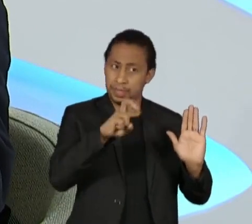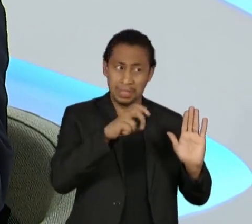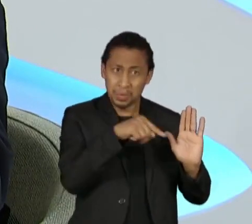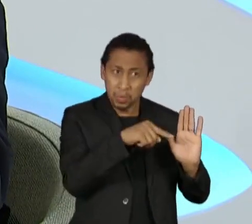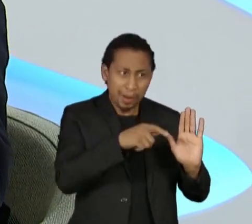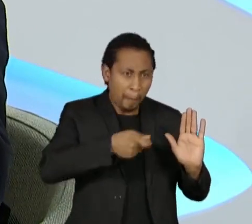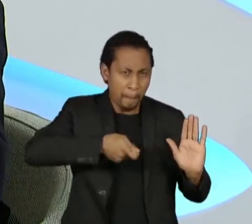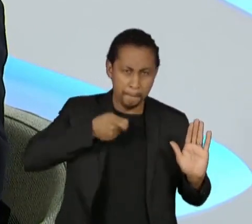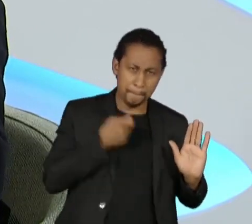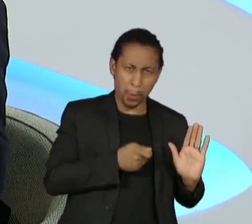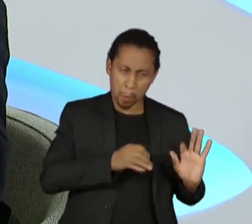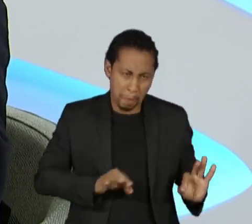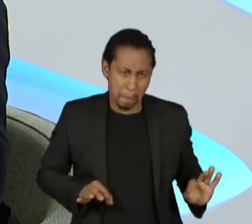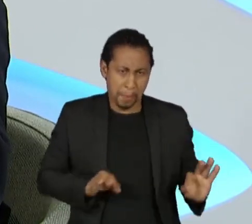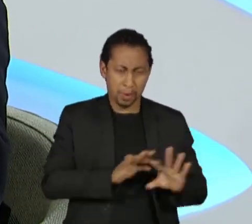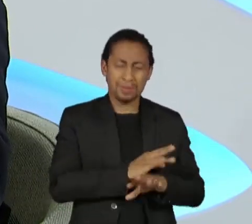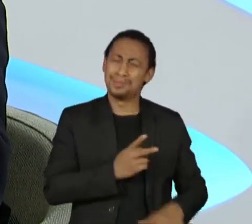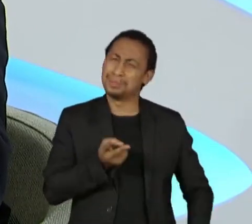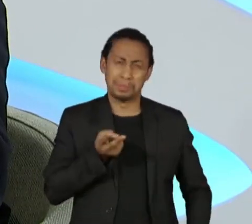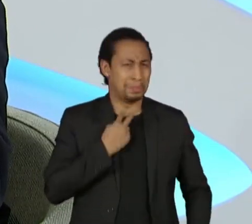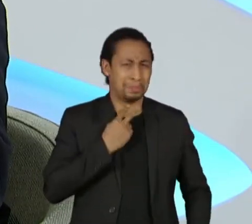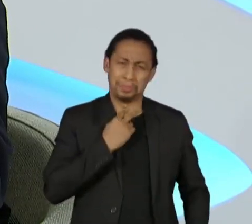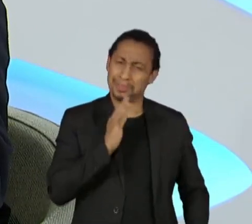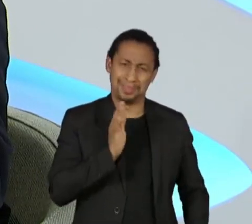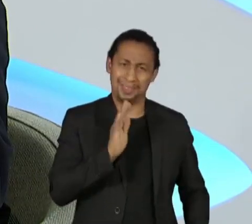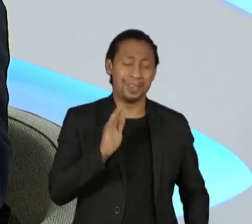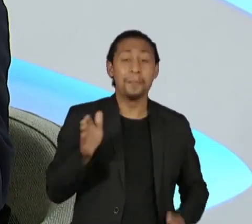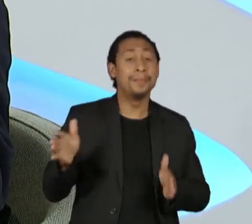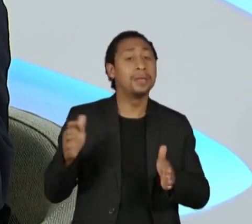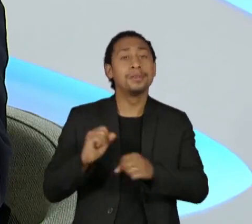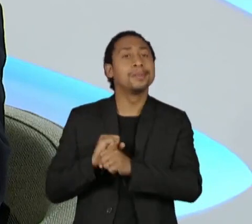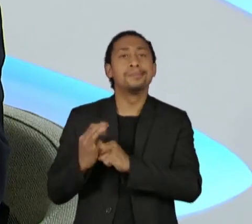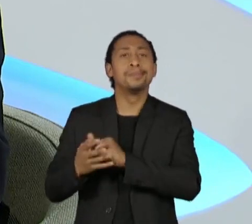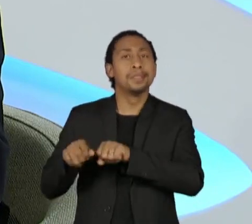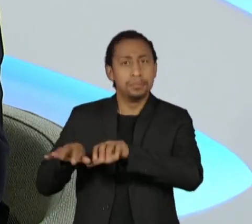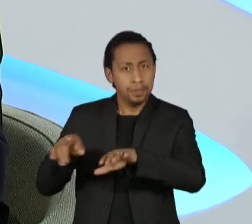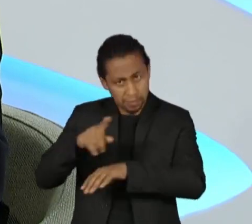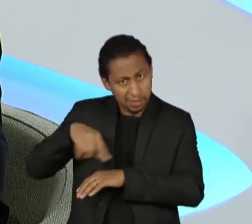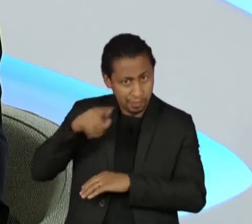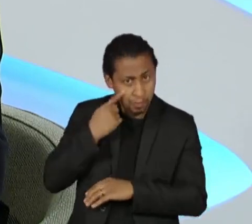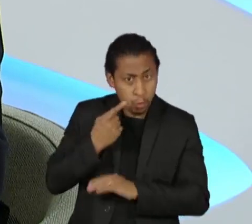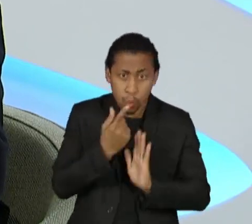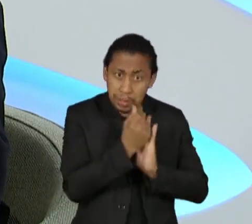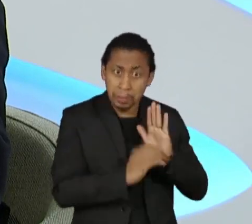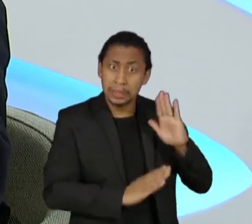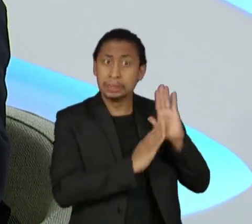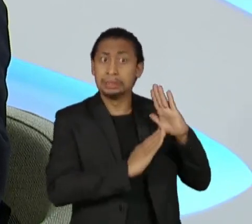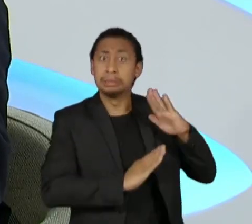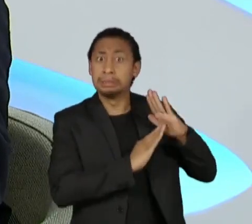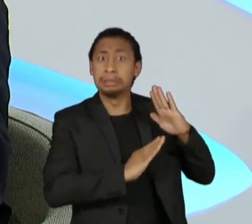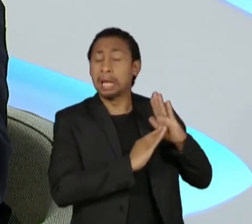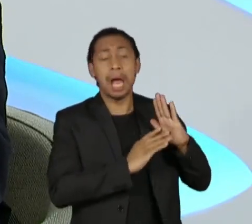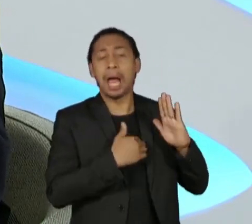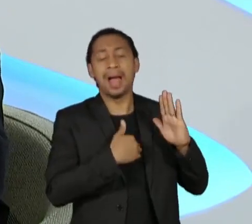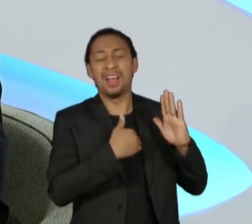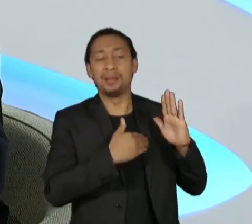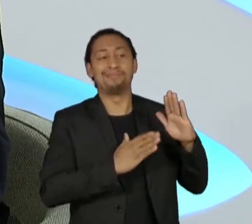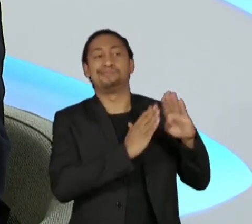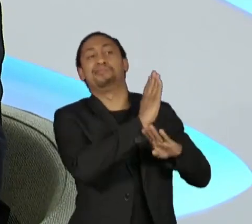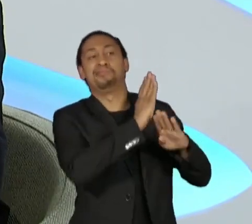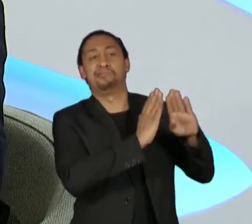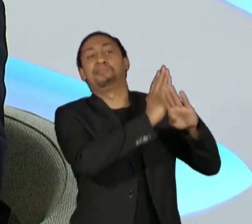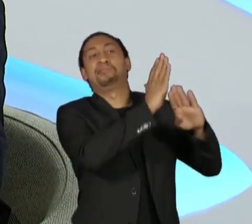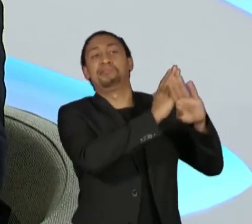relação à pandemia. A bem da verdade, ele nunca foi cumprido de modo muito ortodoxo. Então, acho que o Supremo